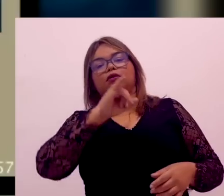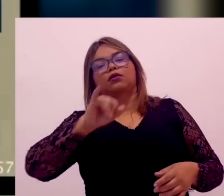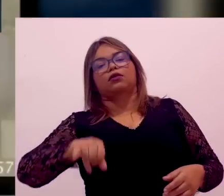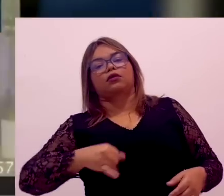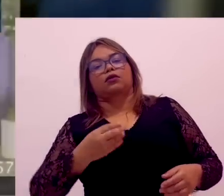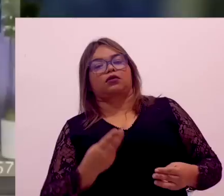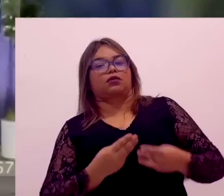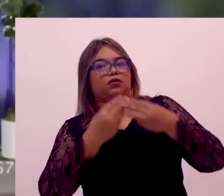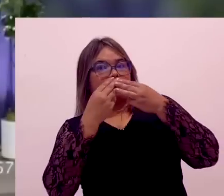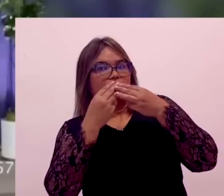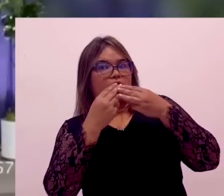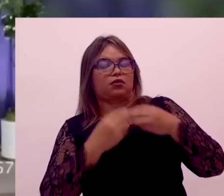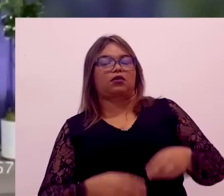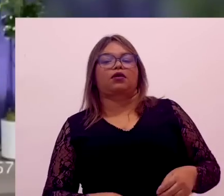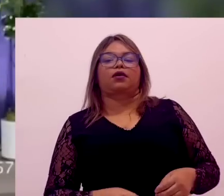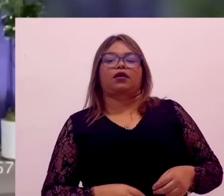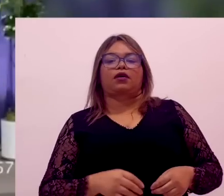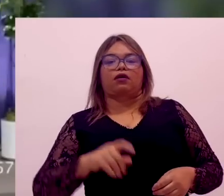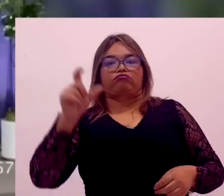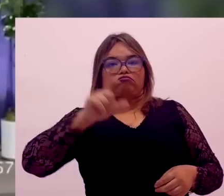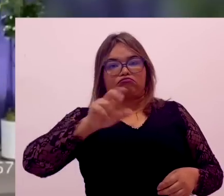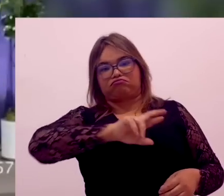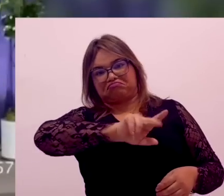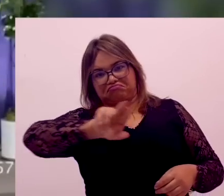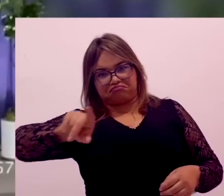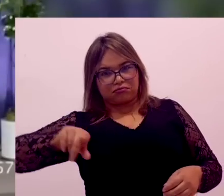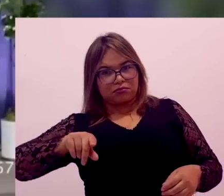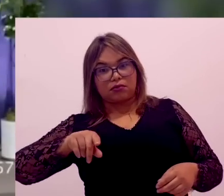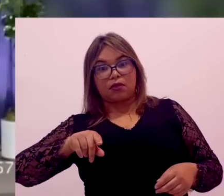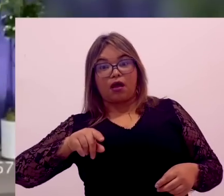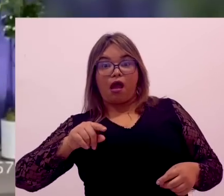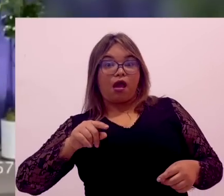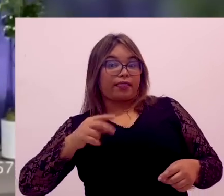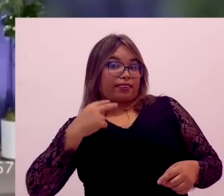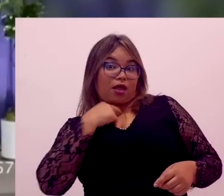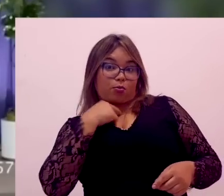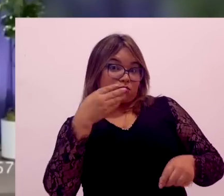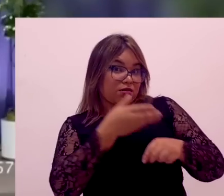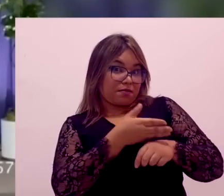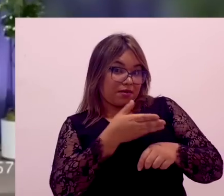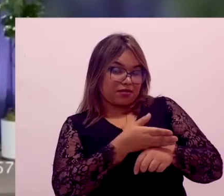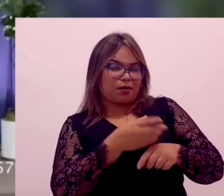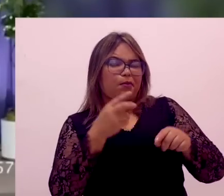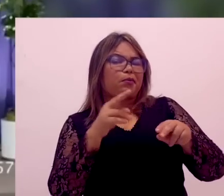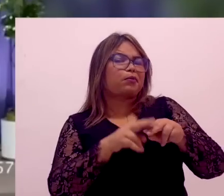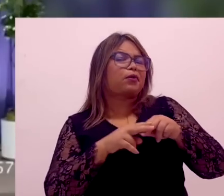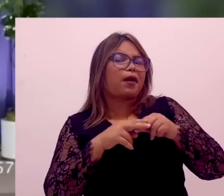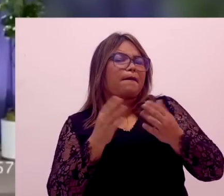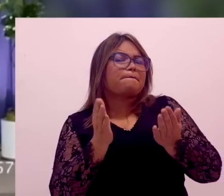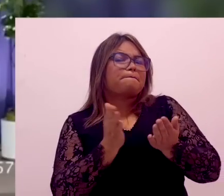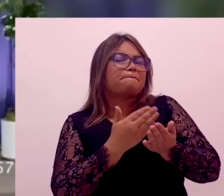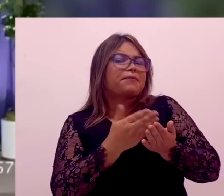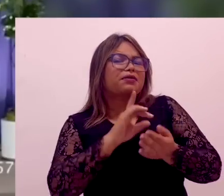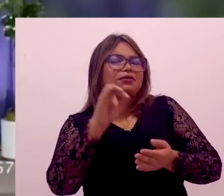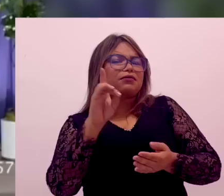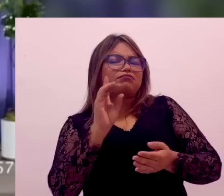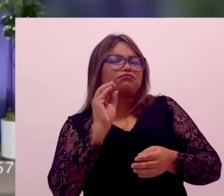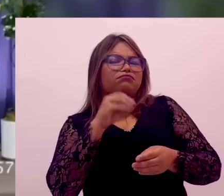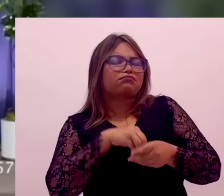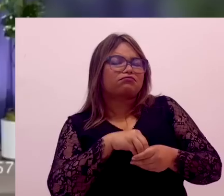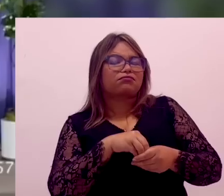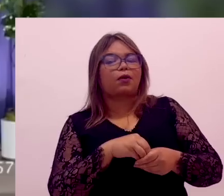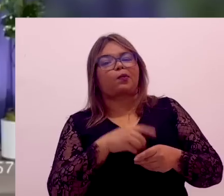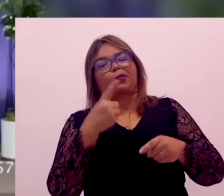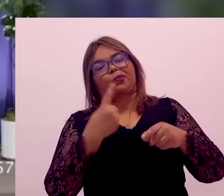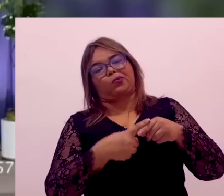lá? Ela é um símbolo, como vimos, dos três primeiros Iforates. A maçonaria é ou não cristã? A maçonaria não é cristã,